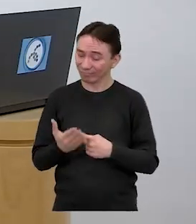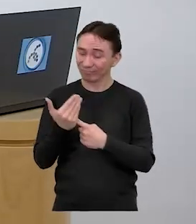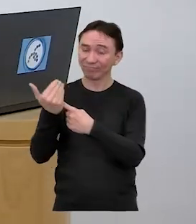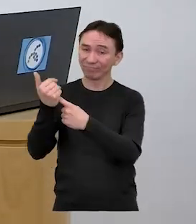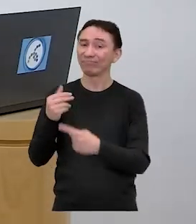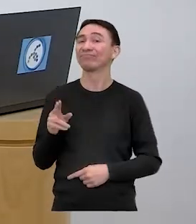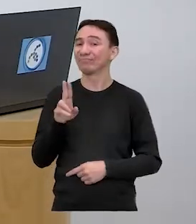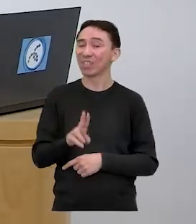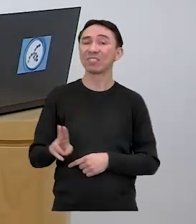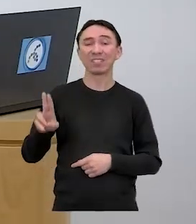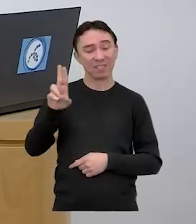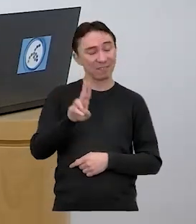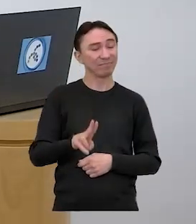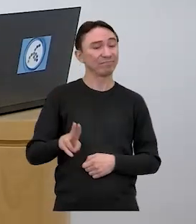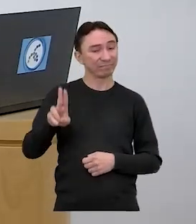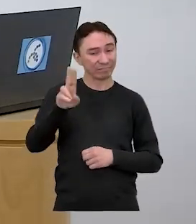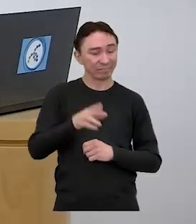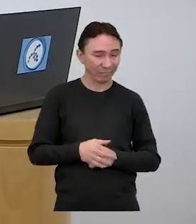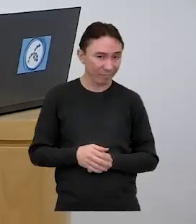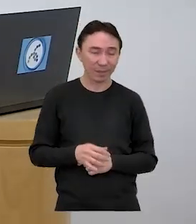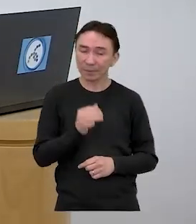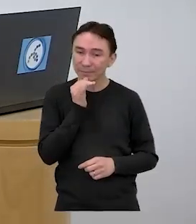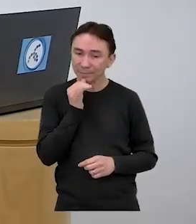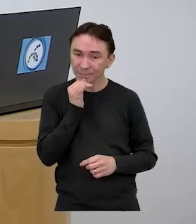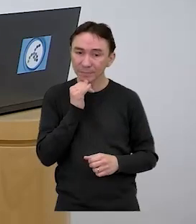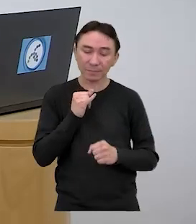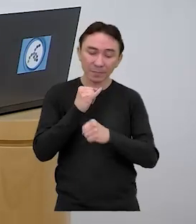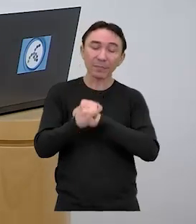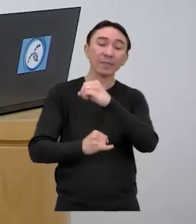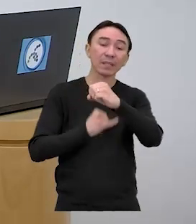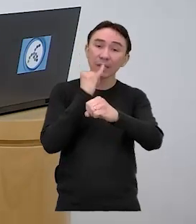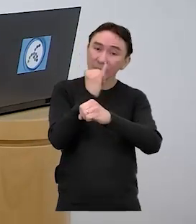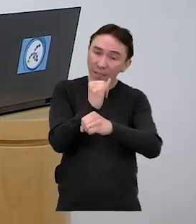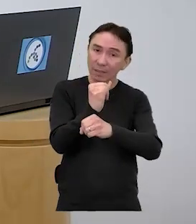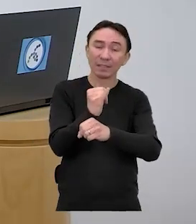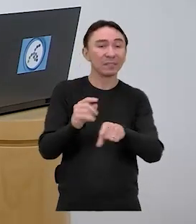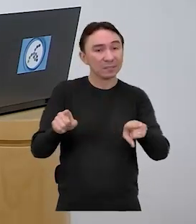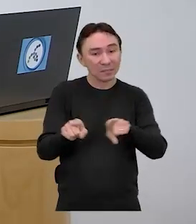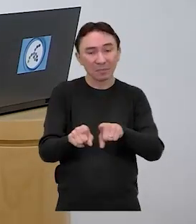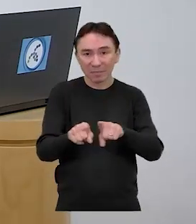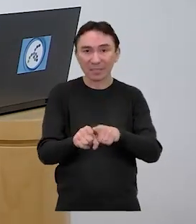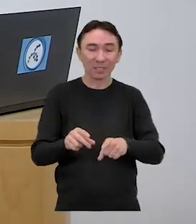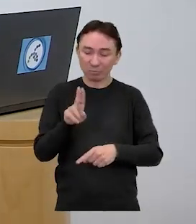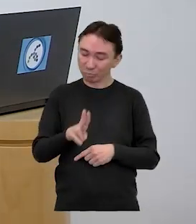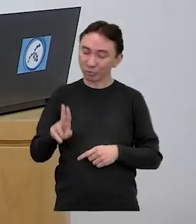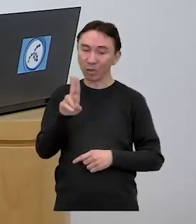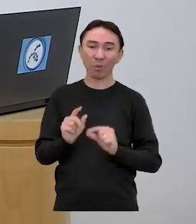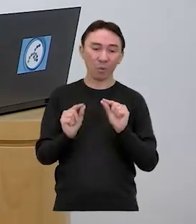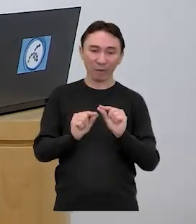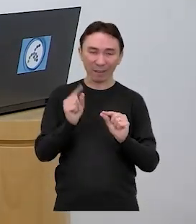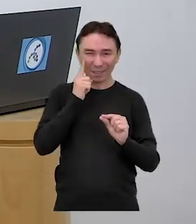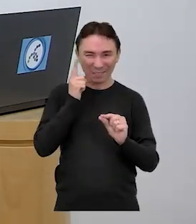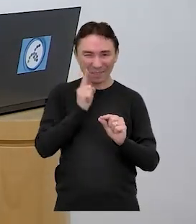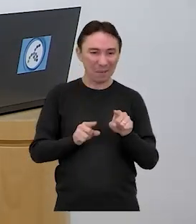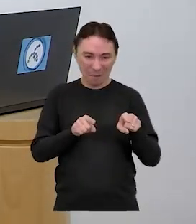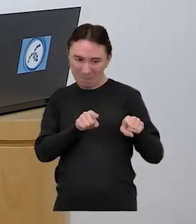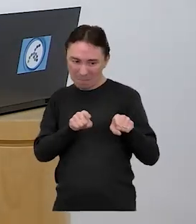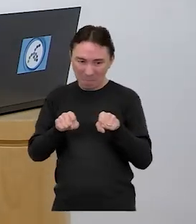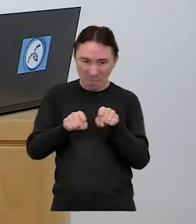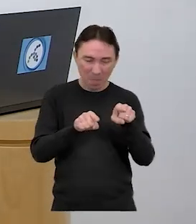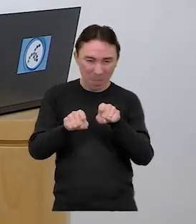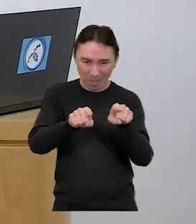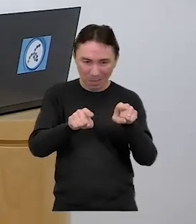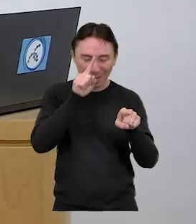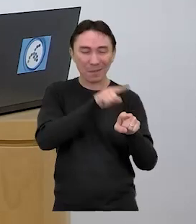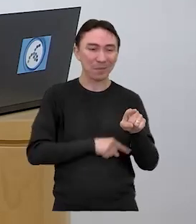aí da internet, né, a internet começou também a ser usada muito na corrida espacial, Estados Unidos, né, fazendo contatos com seus foguetes, e